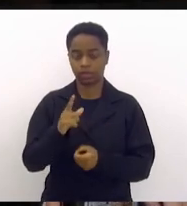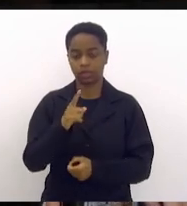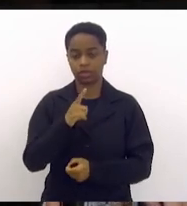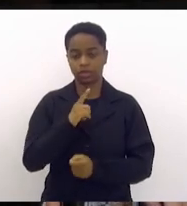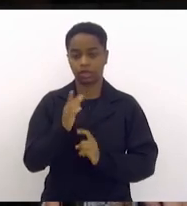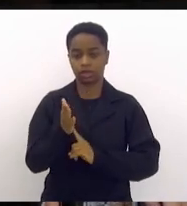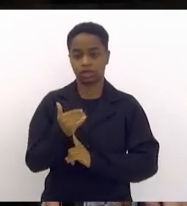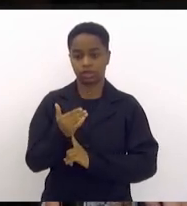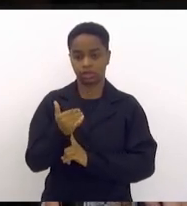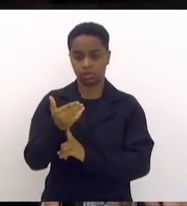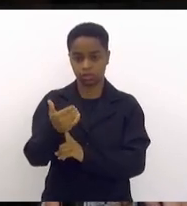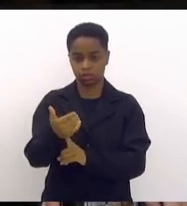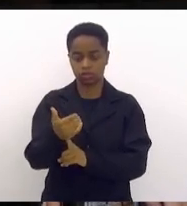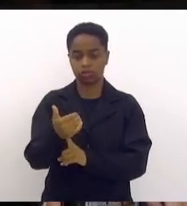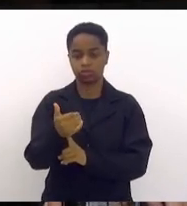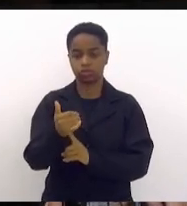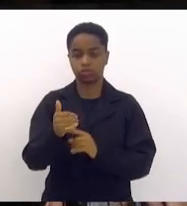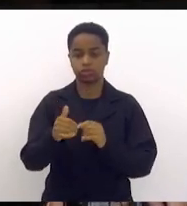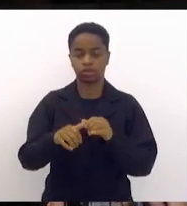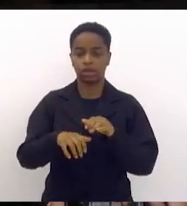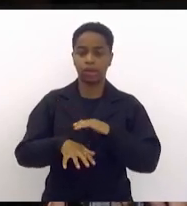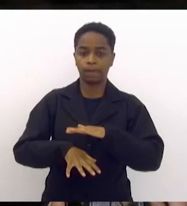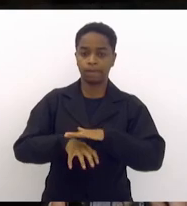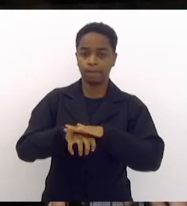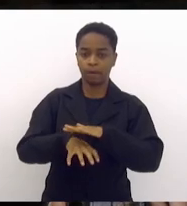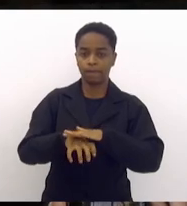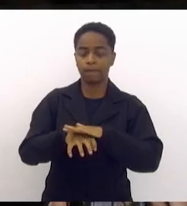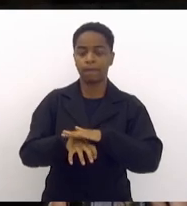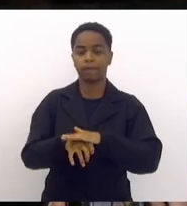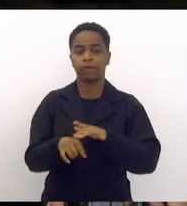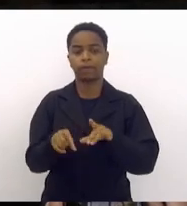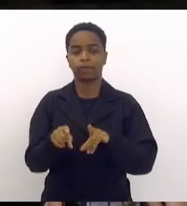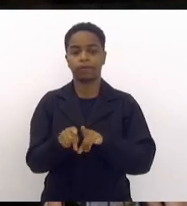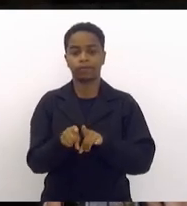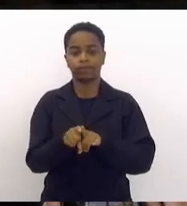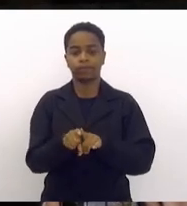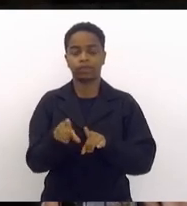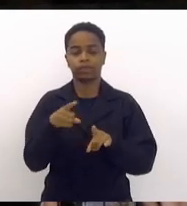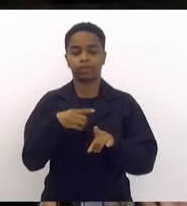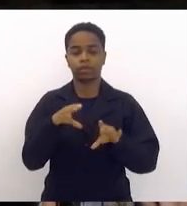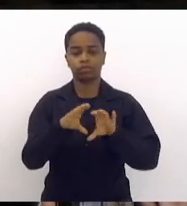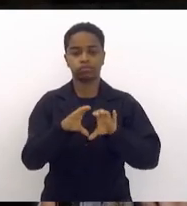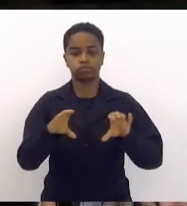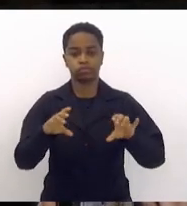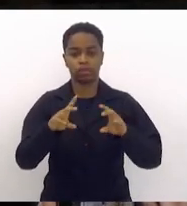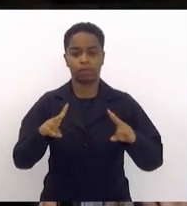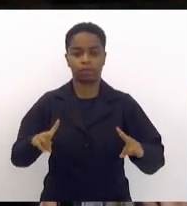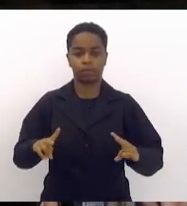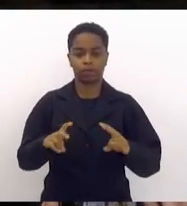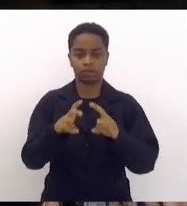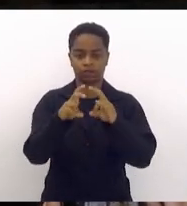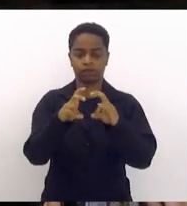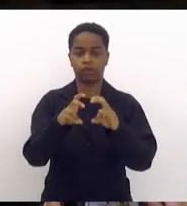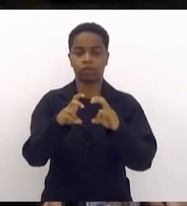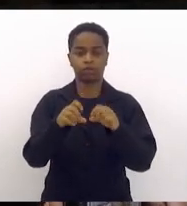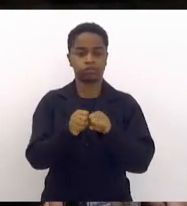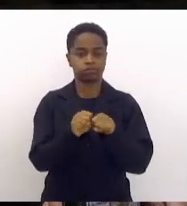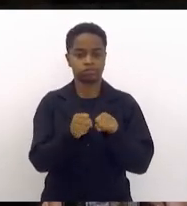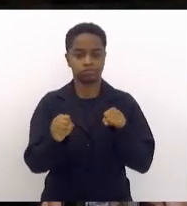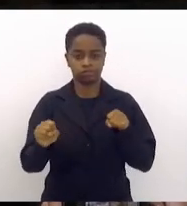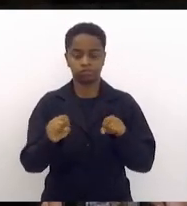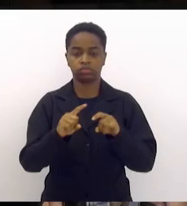tecnologia da exploração em alar em plataformas continentais portanto é um orgulho nosso